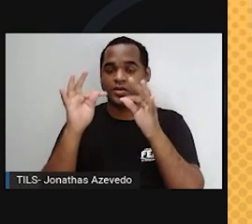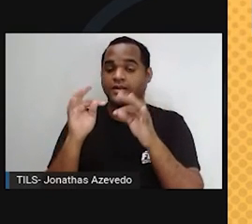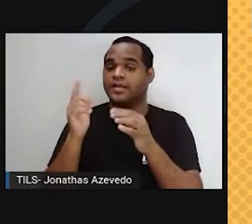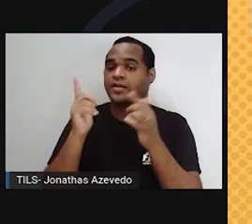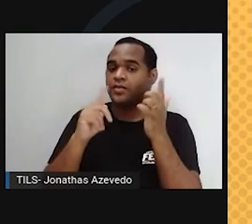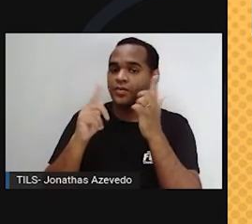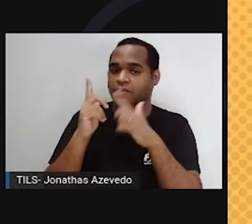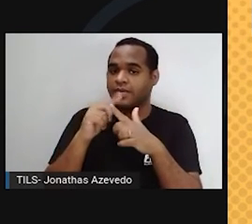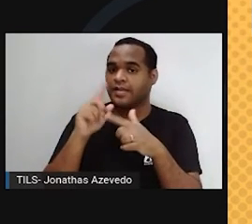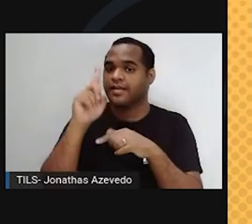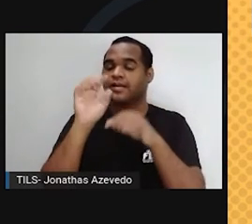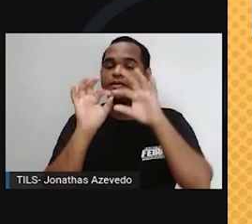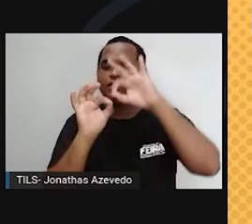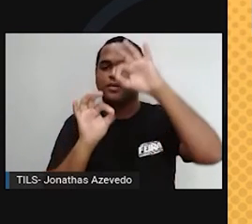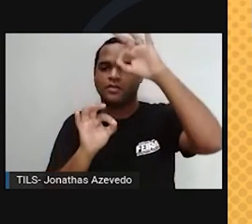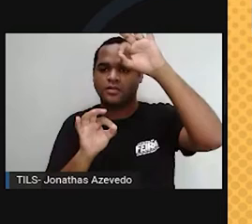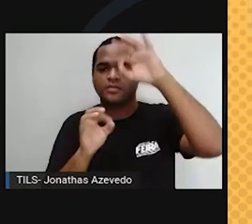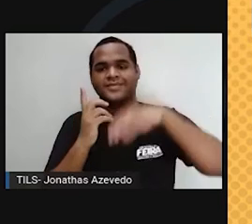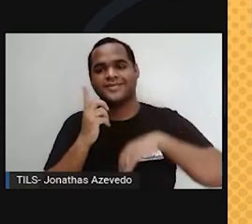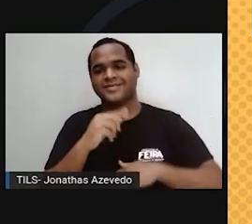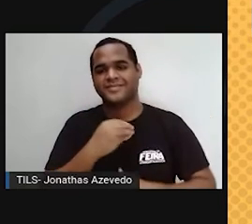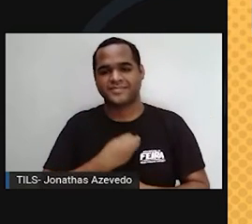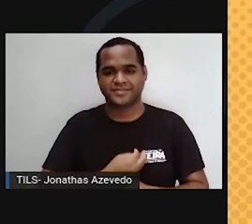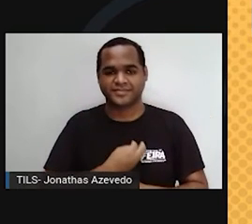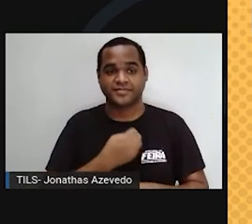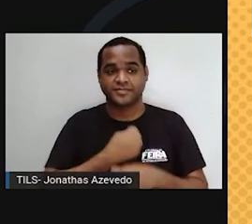humanidade vá ao espaço. Em